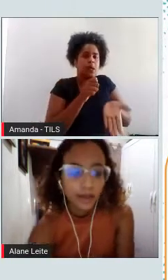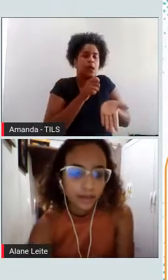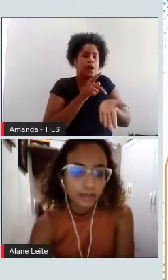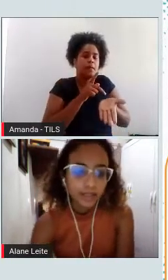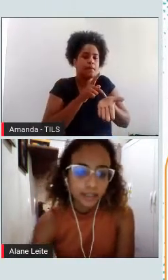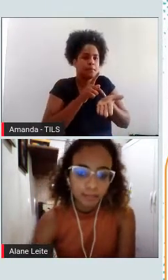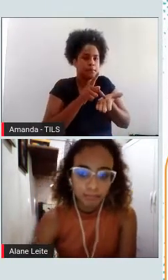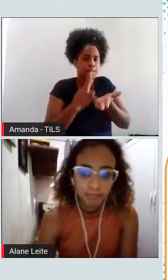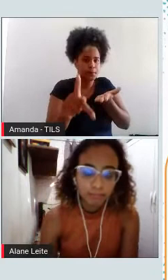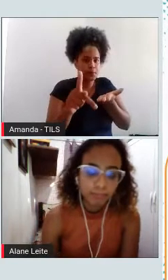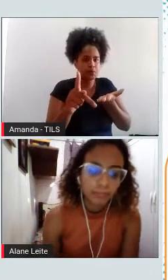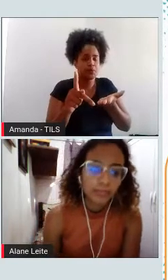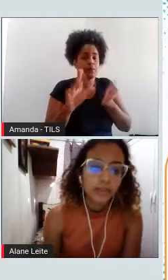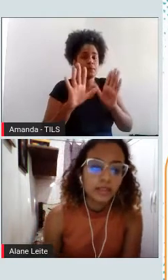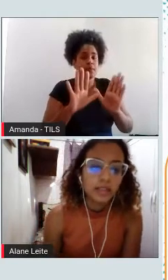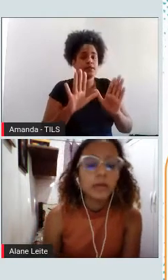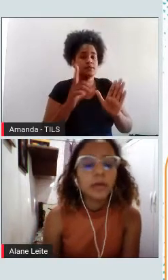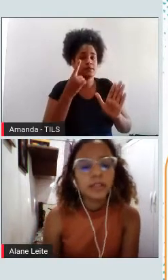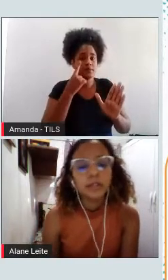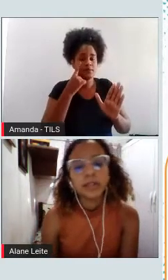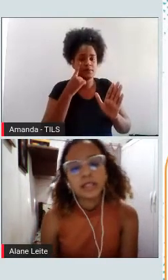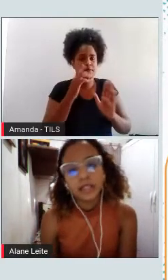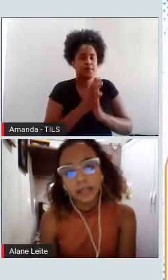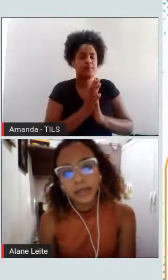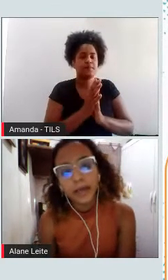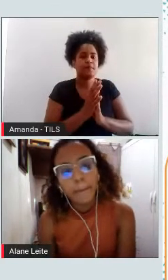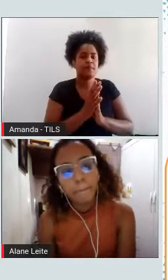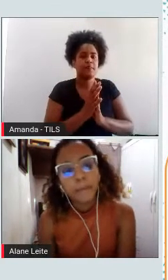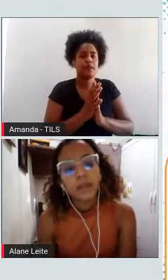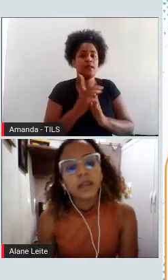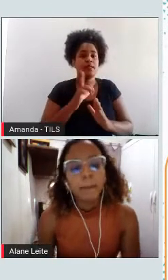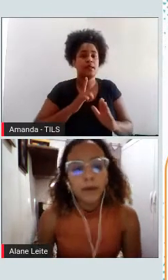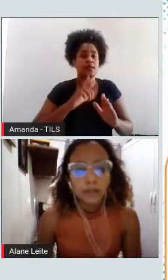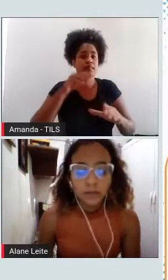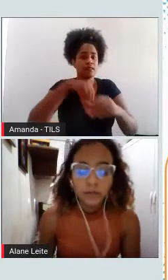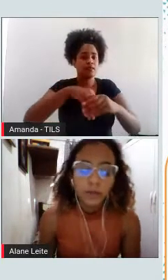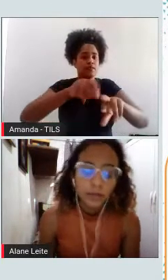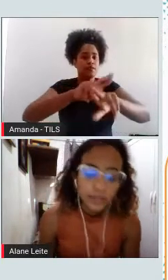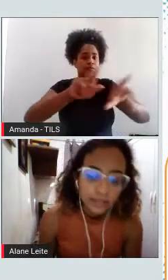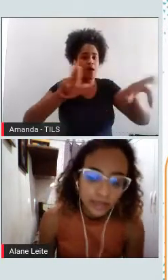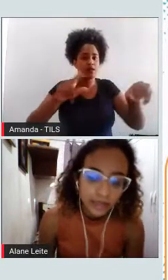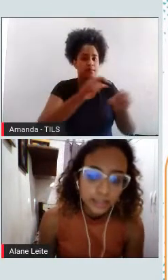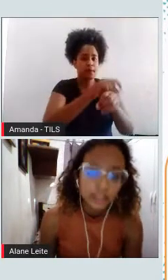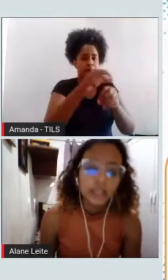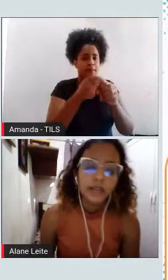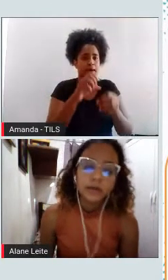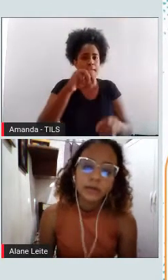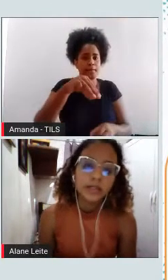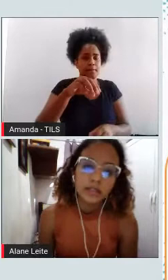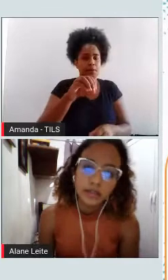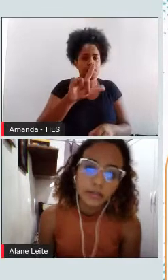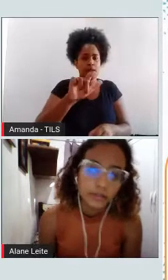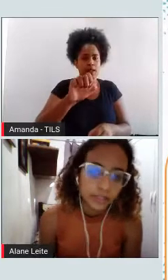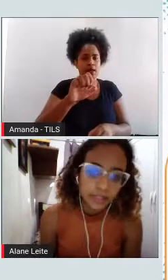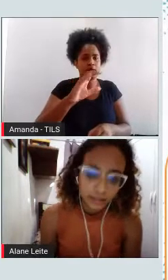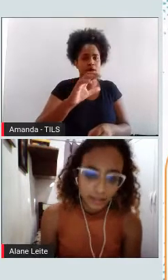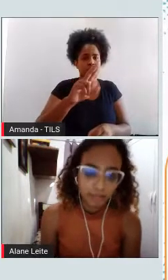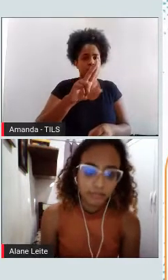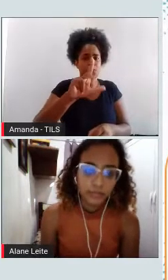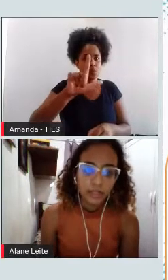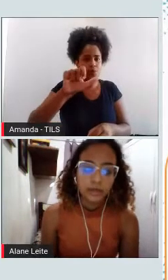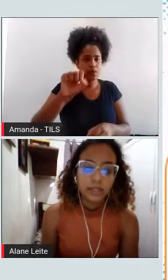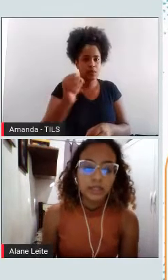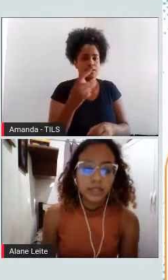grupo de moléculas de uma ou mais espécie química que possuem propriedades e composição